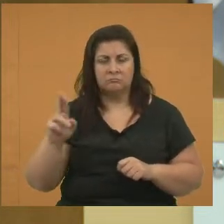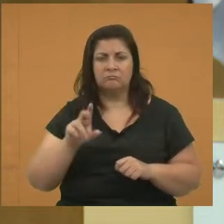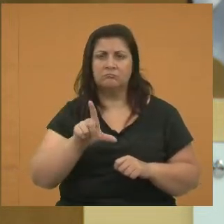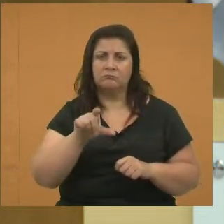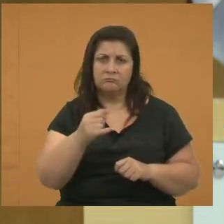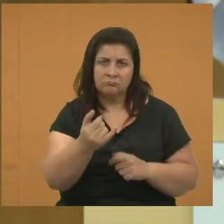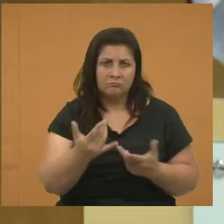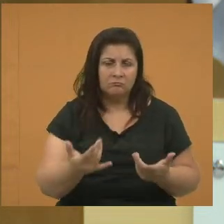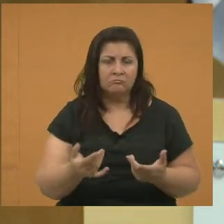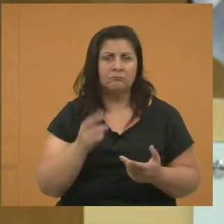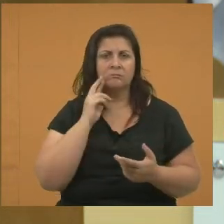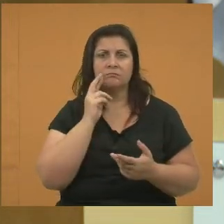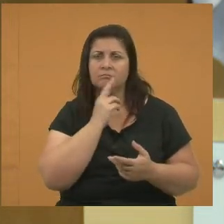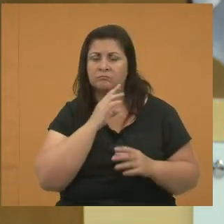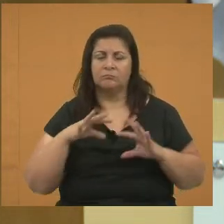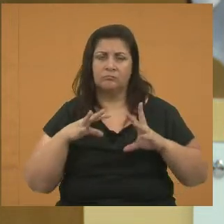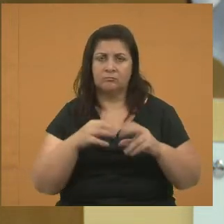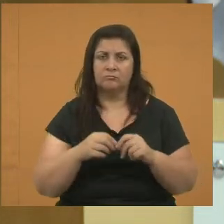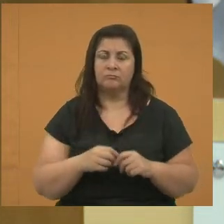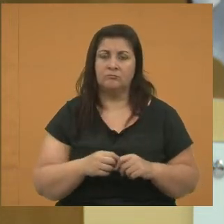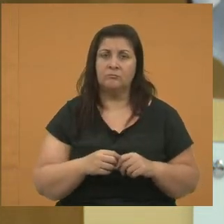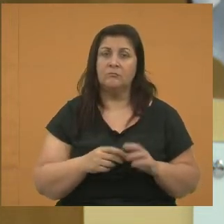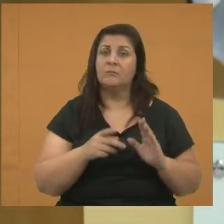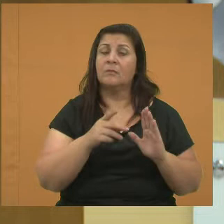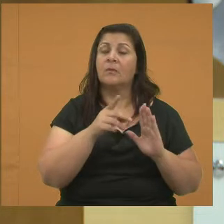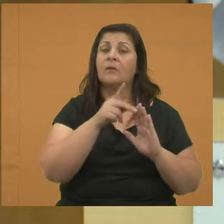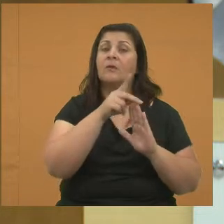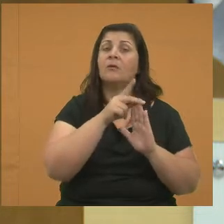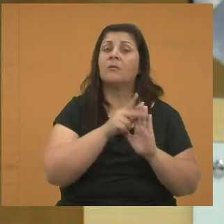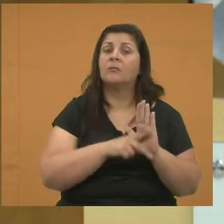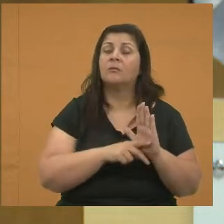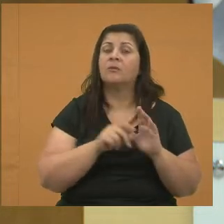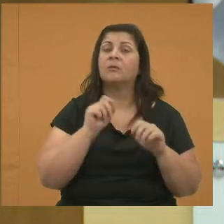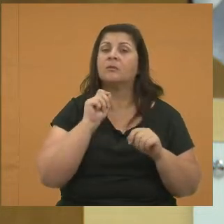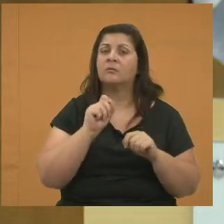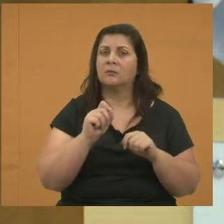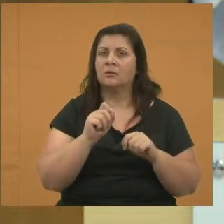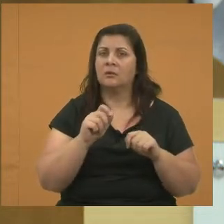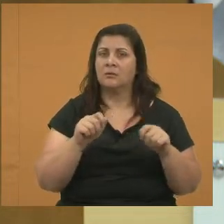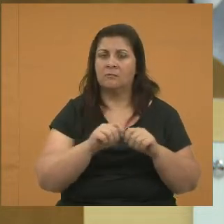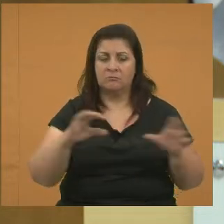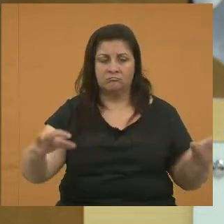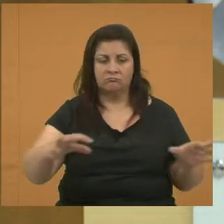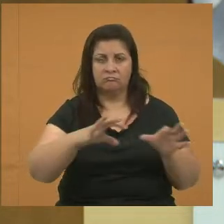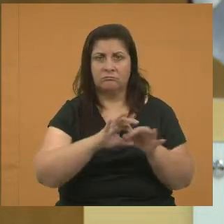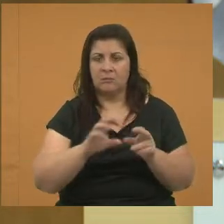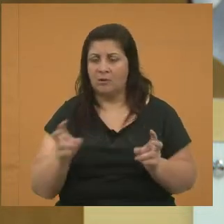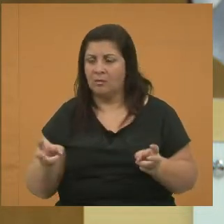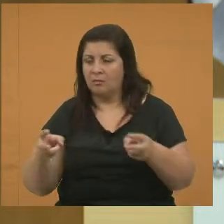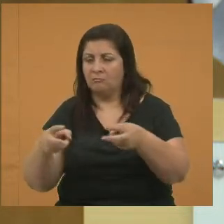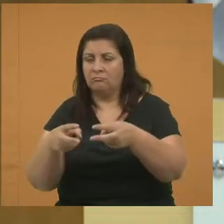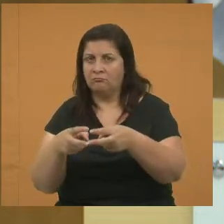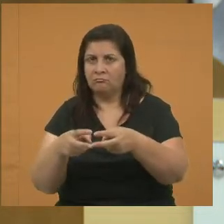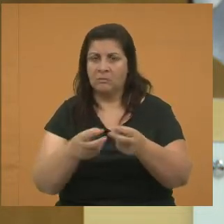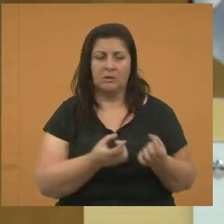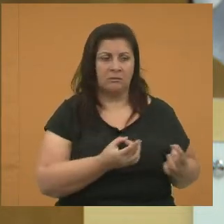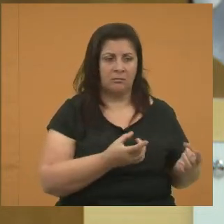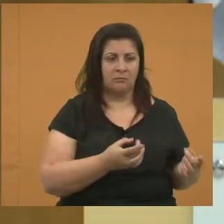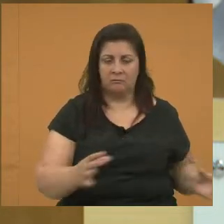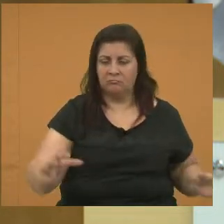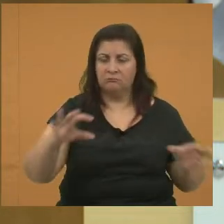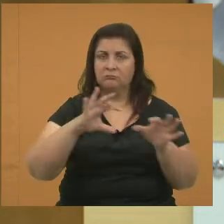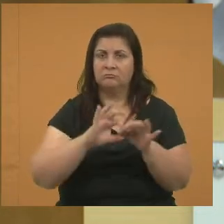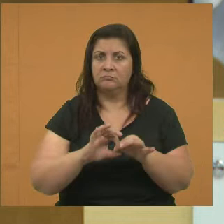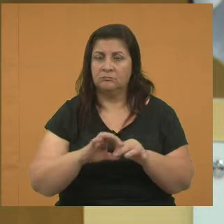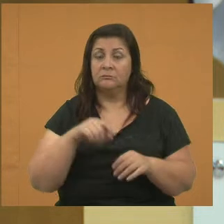é para fazer o quê? É para fazer uma conexão do comerciante com essa casa legislativa. Eu não sei se é o caso, mas já